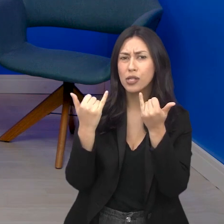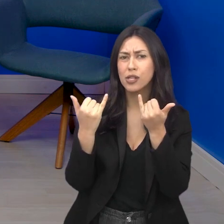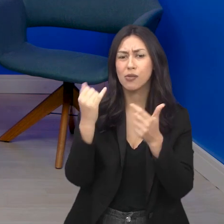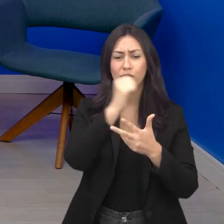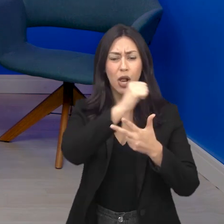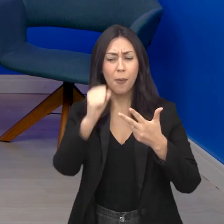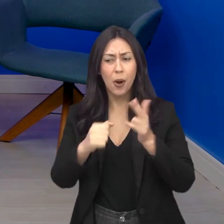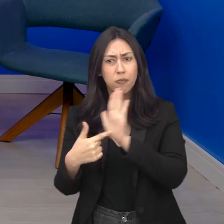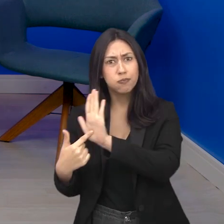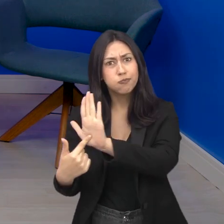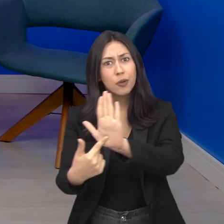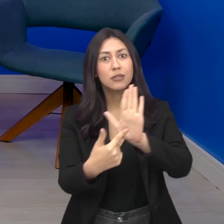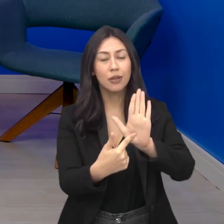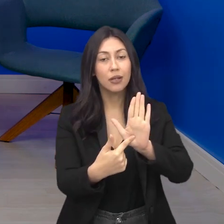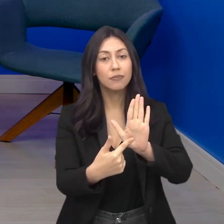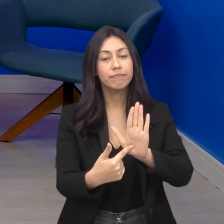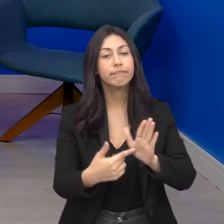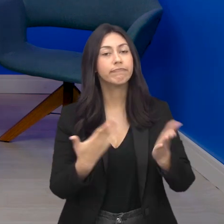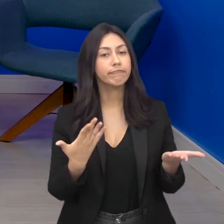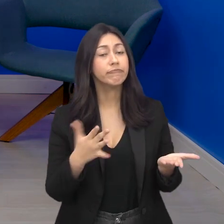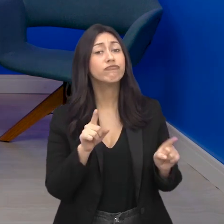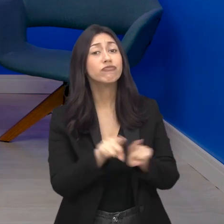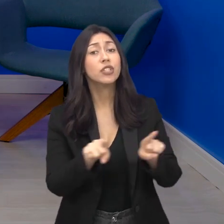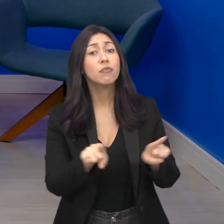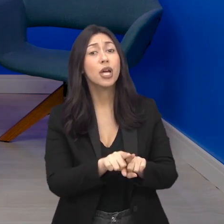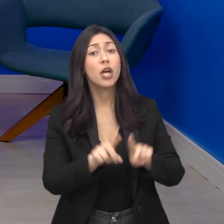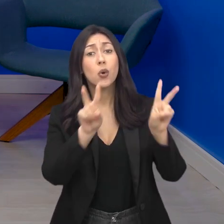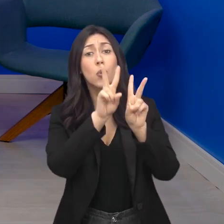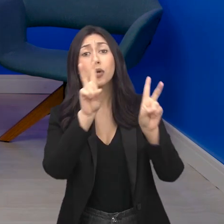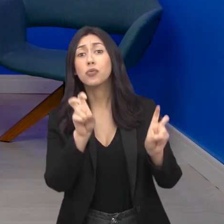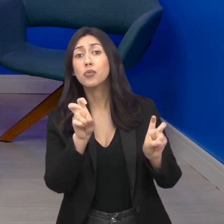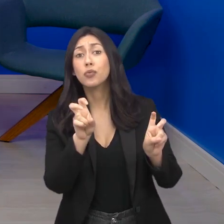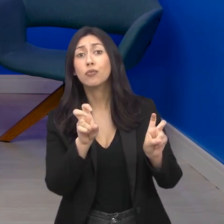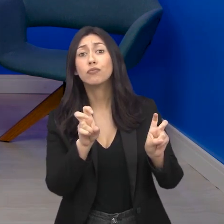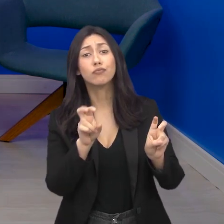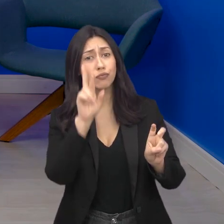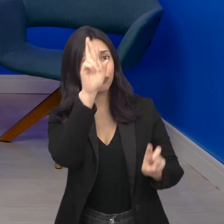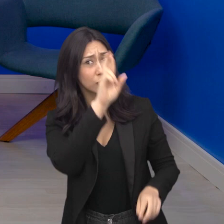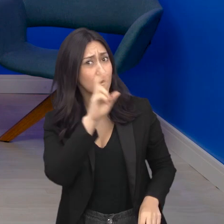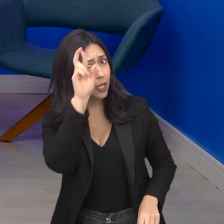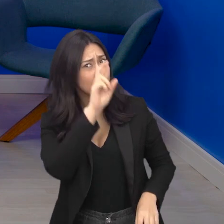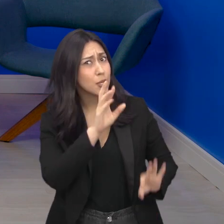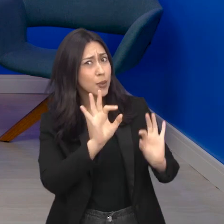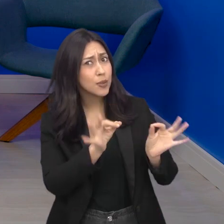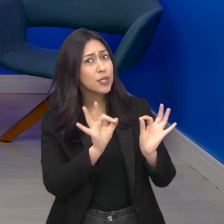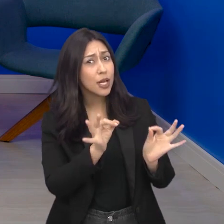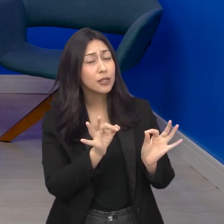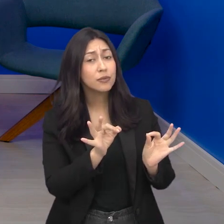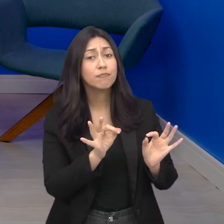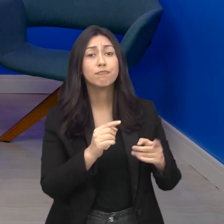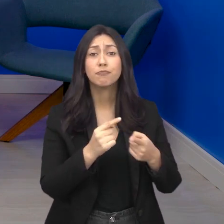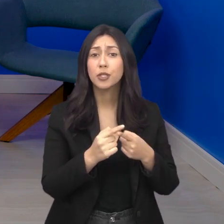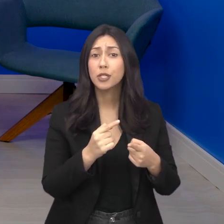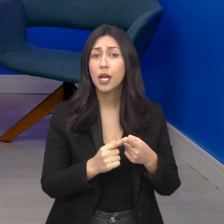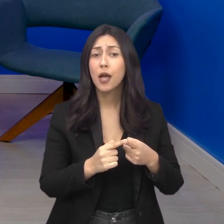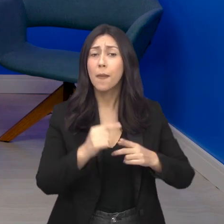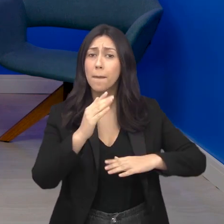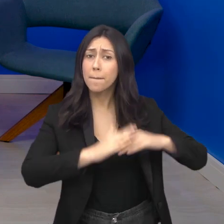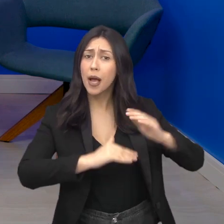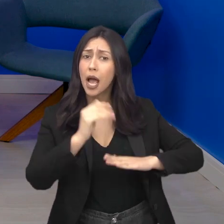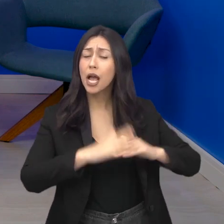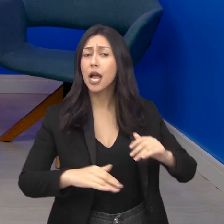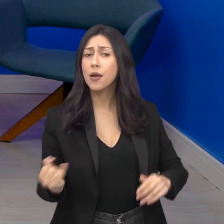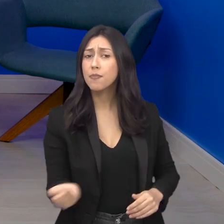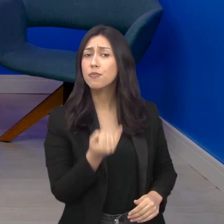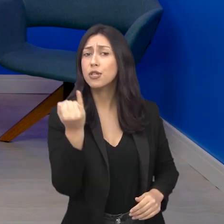do poder público. E falar de transparência também é falar de fiscalização, não é mesmo, Tati? É que é uma das principais